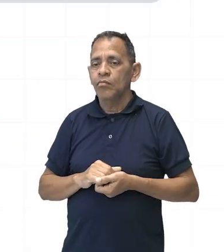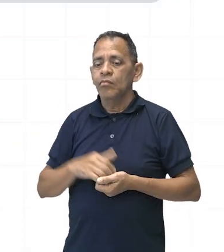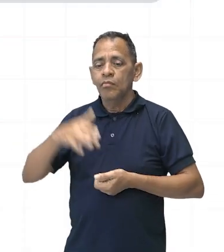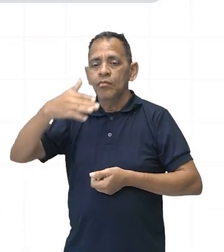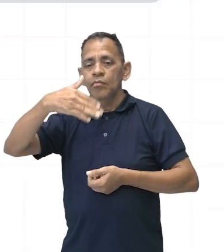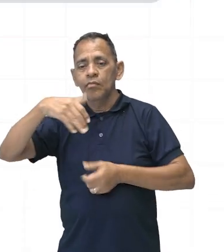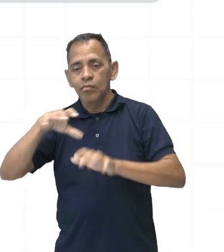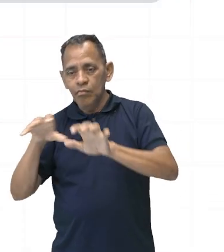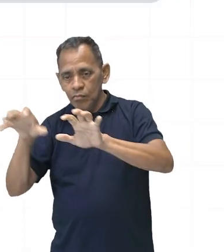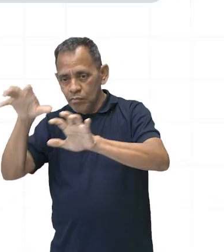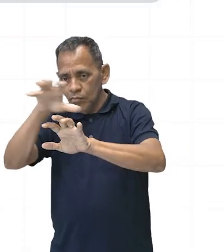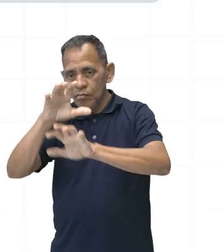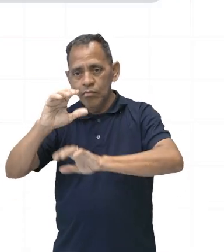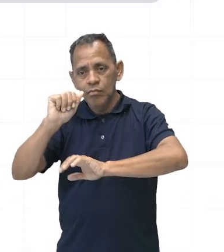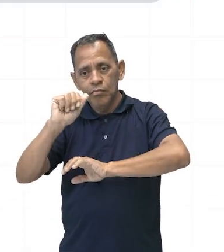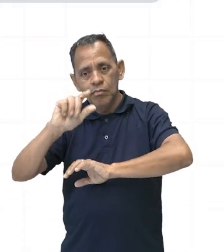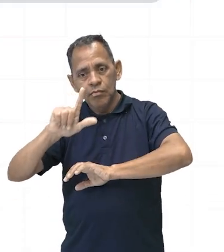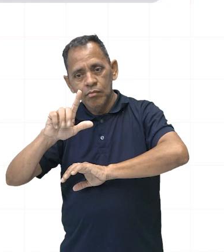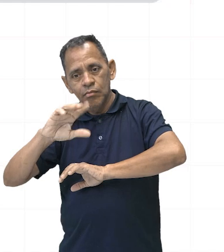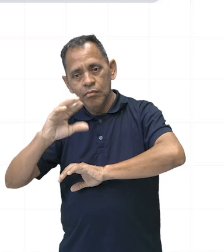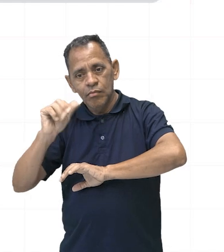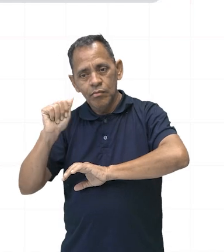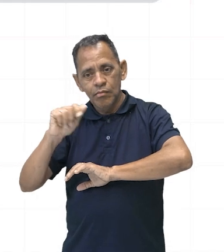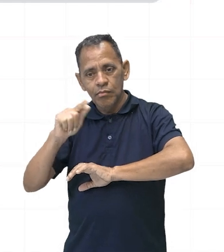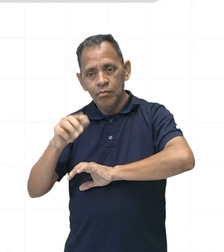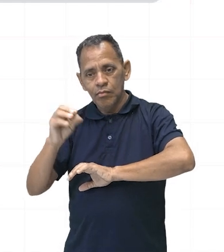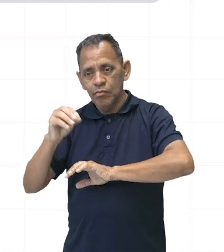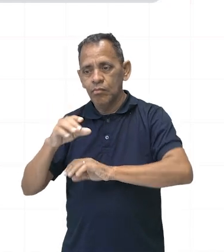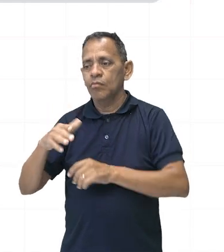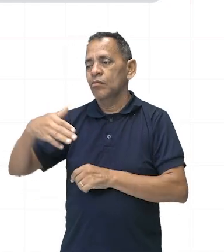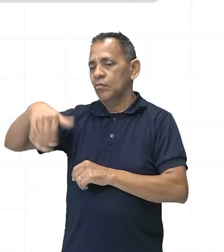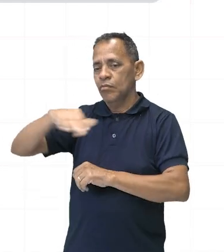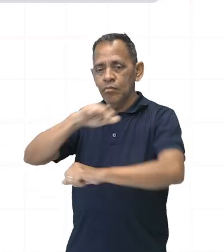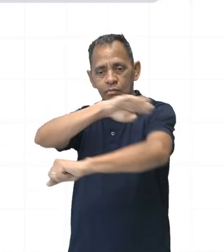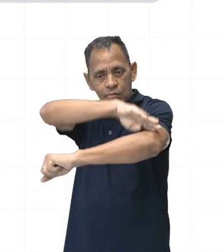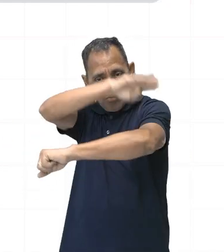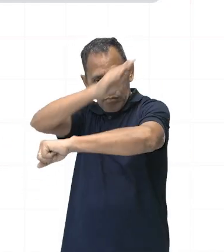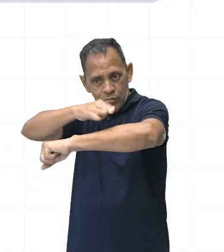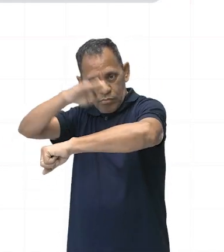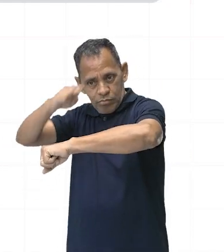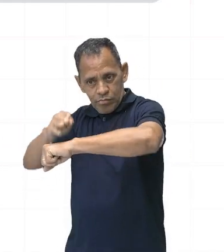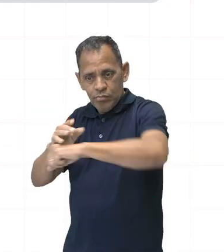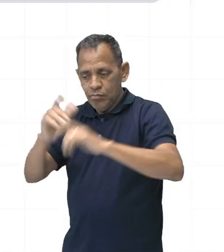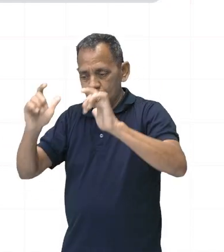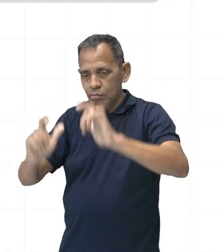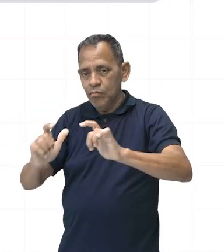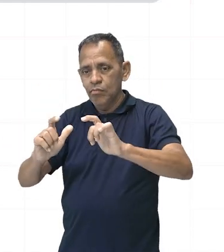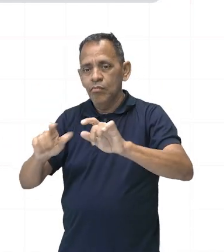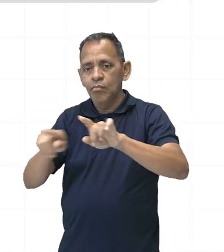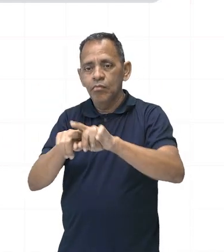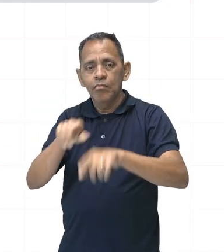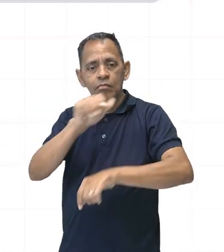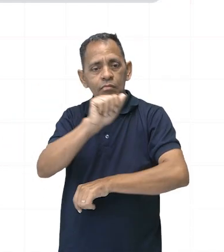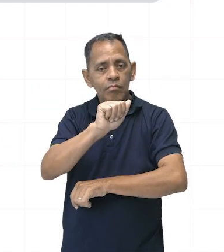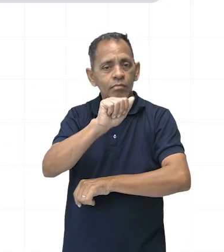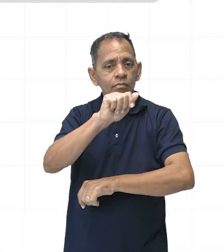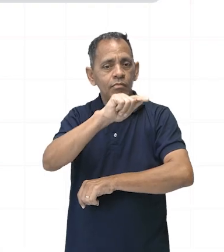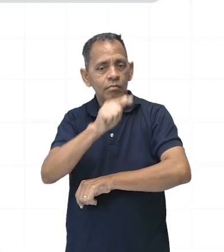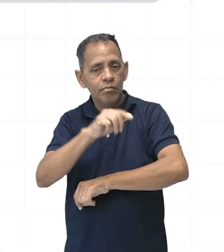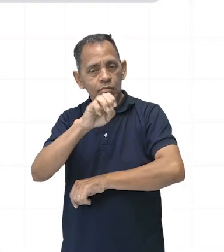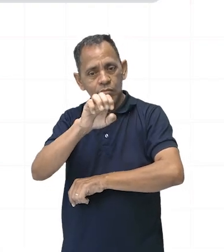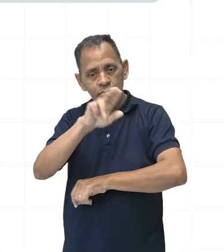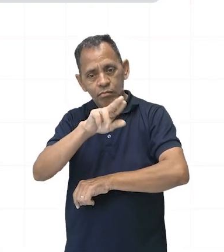só, essa área, gente, é uma área montanhosa que vai estar situada aí no